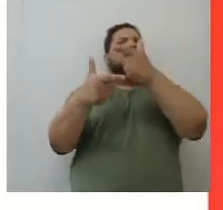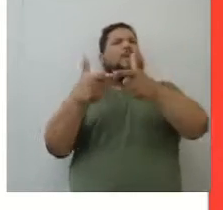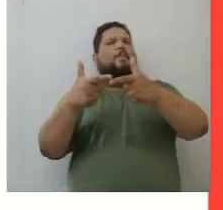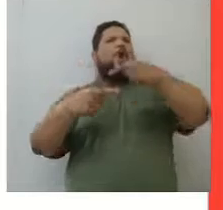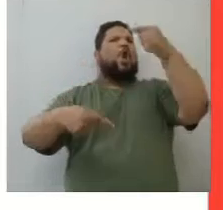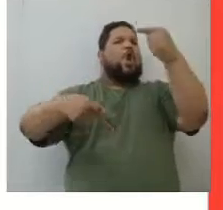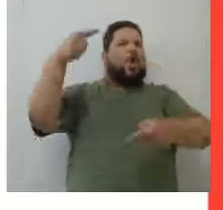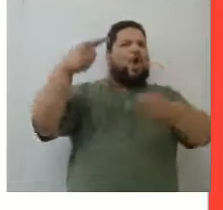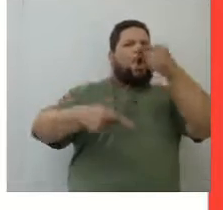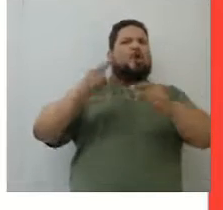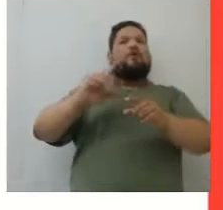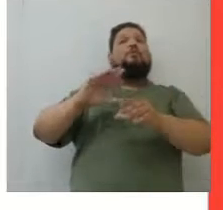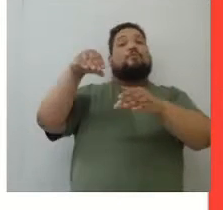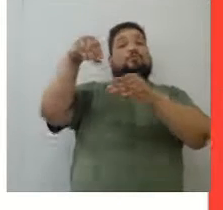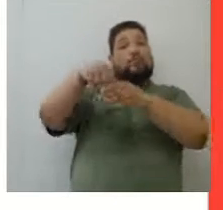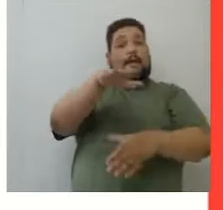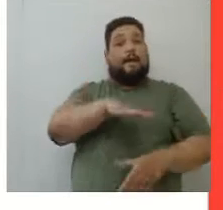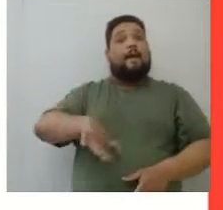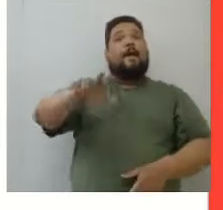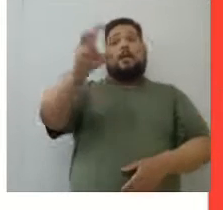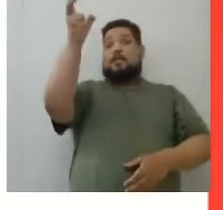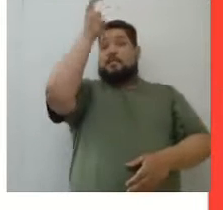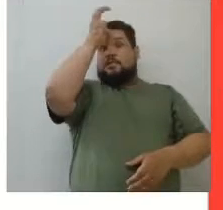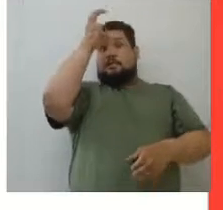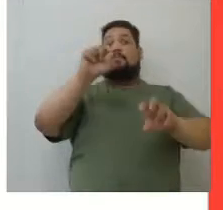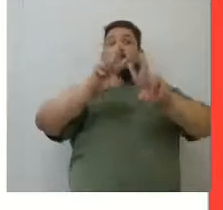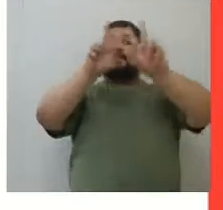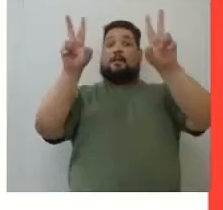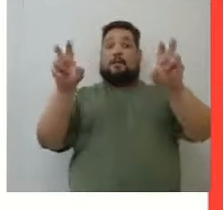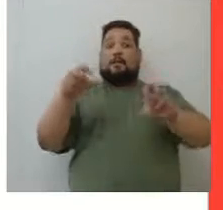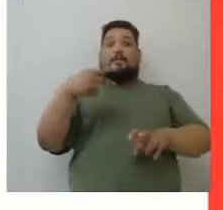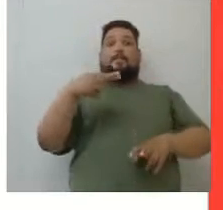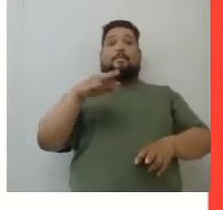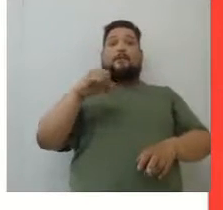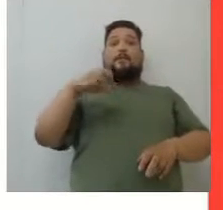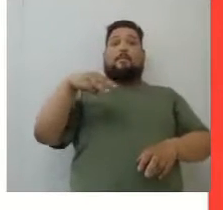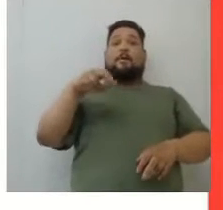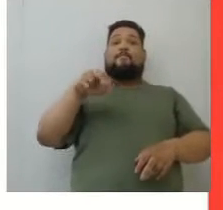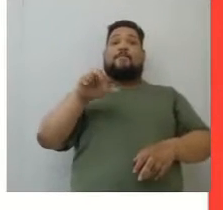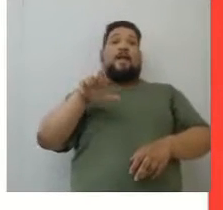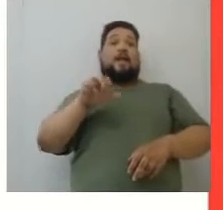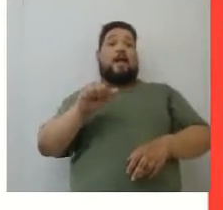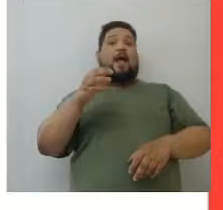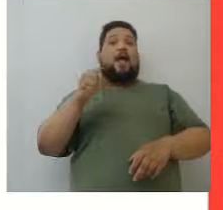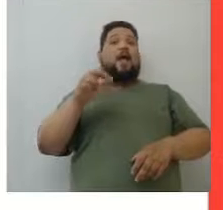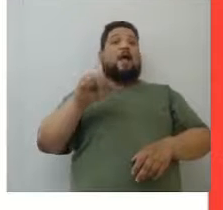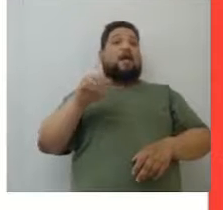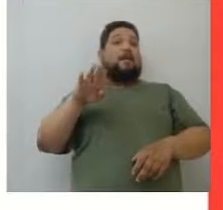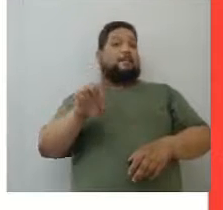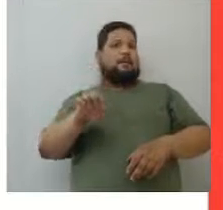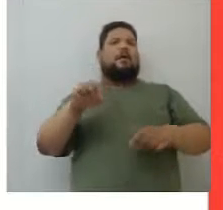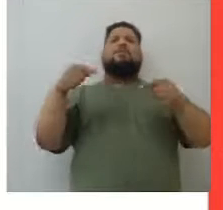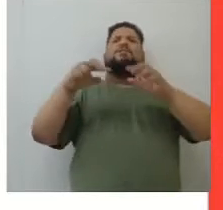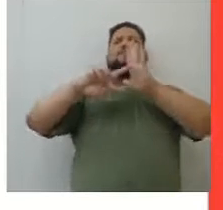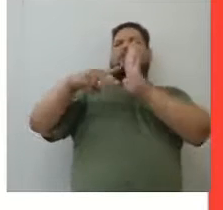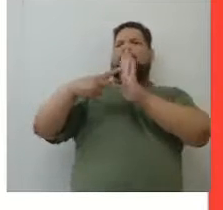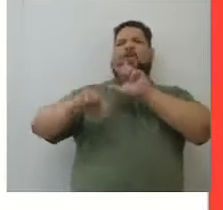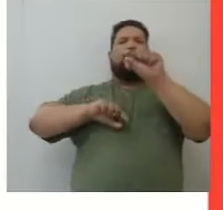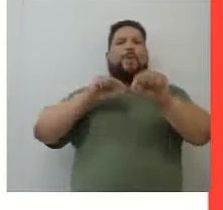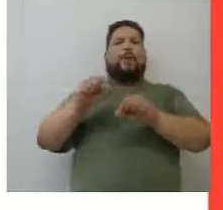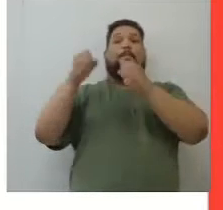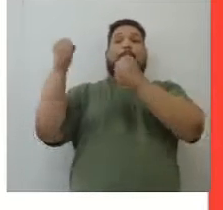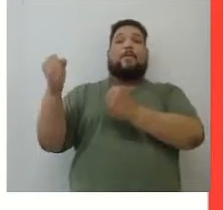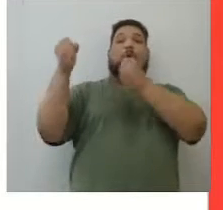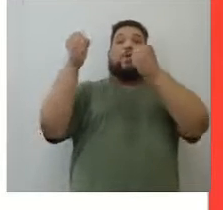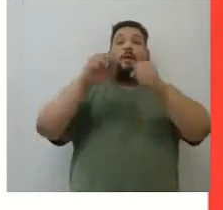lá no Egito na Primavera Árabe, tá? Lembrando que a Primavera Árabe foi um processo de derrubada de vários poderes, de